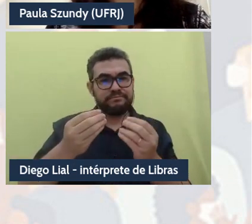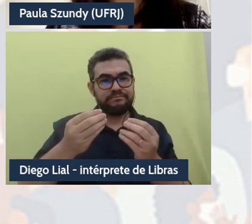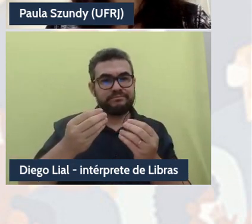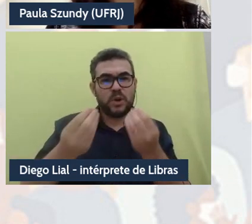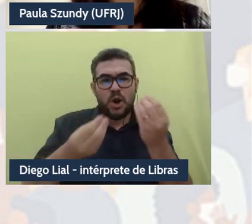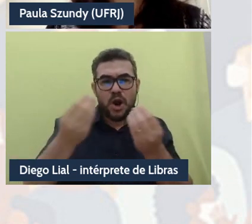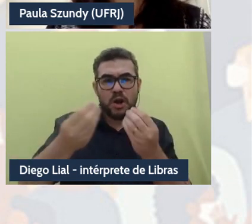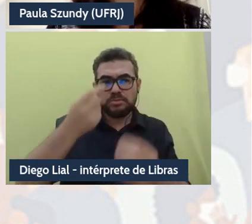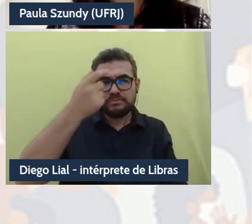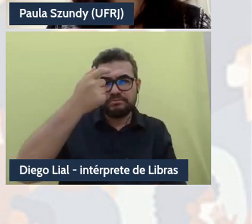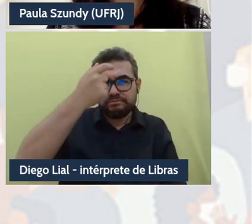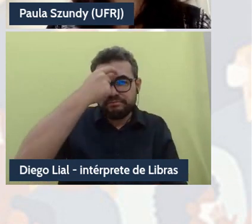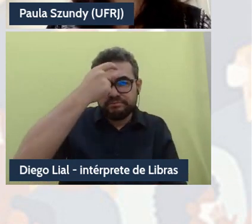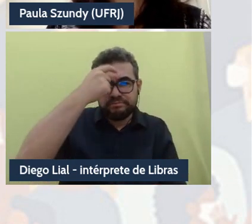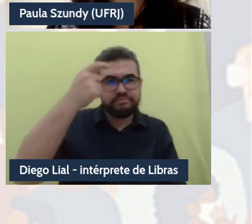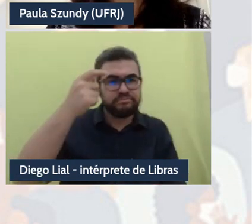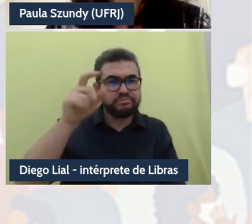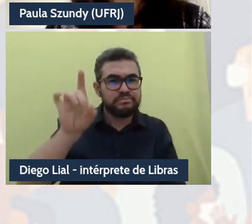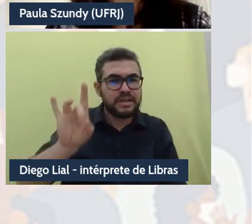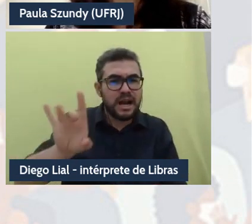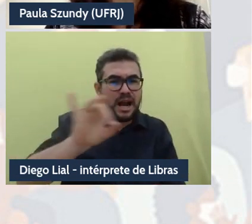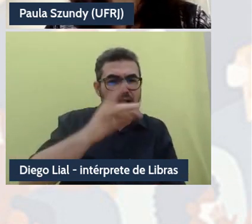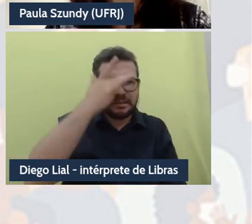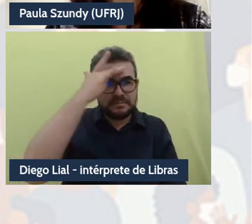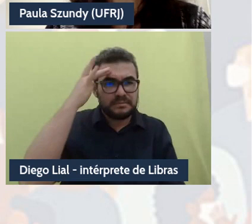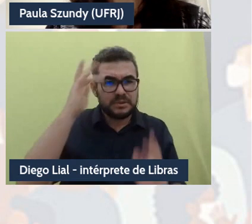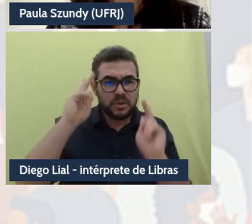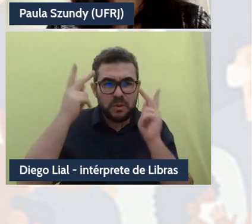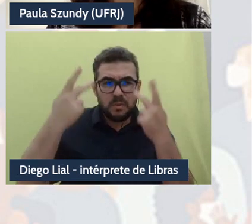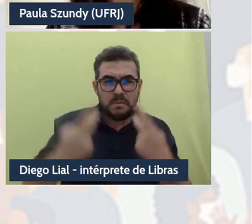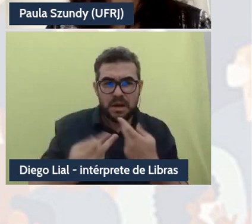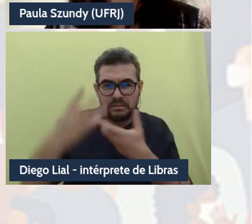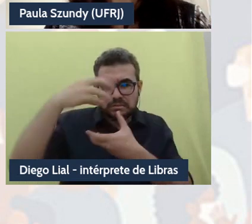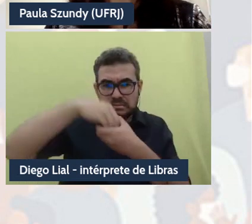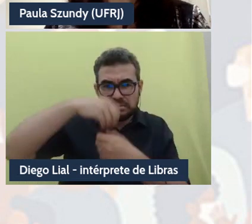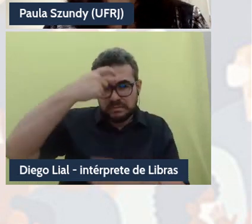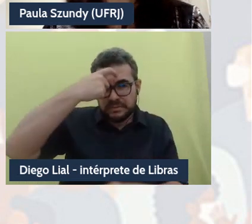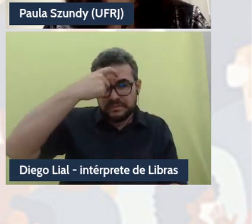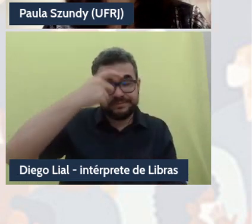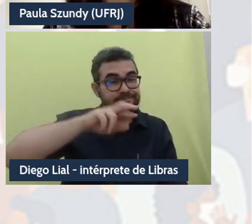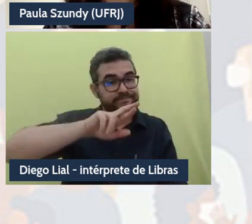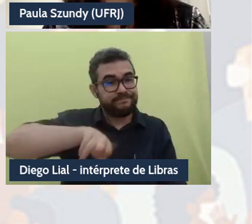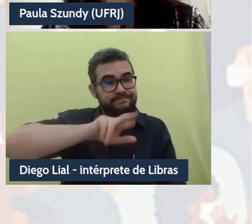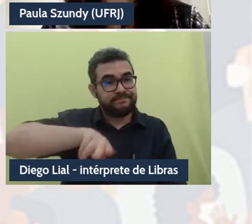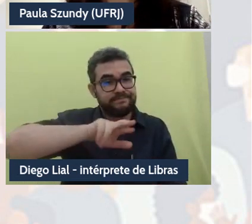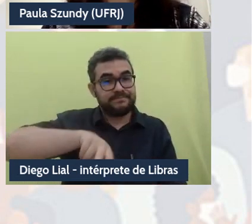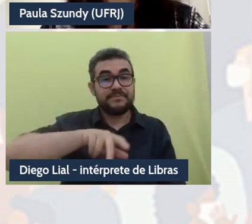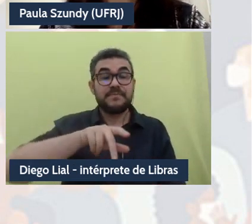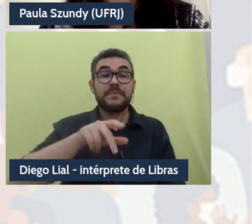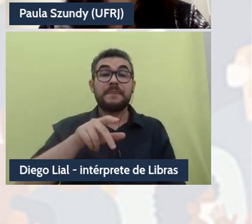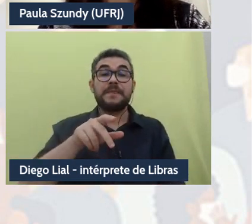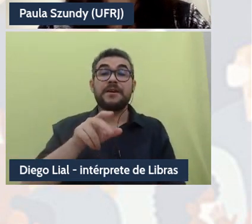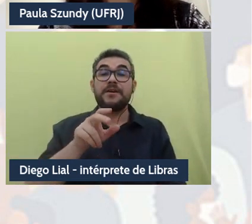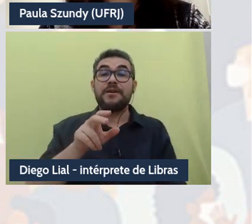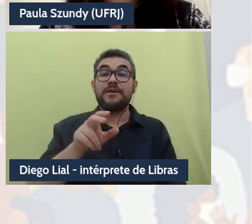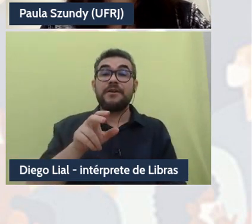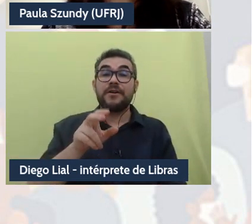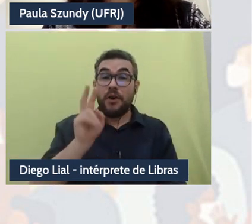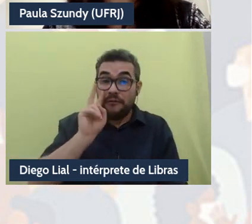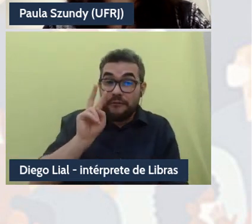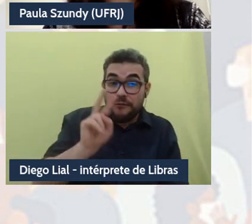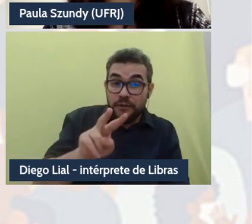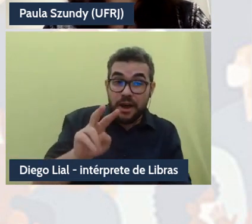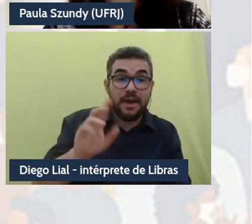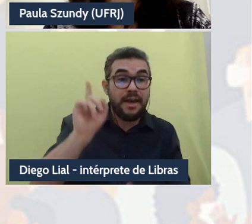das pessoas, né? Eles são materializados a partir de ações, né? Na roupa, nas organizações